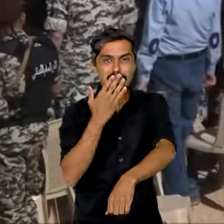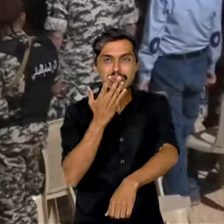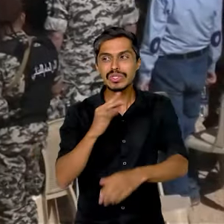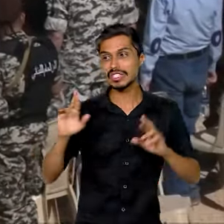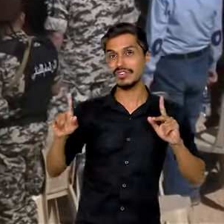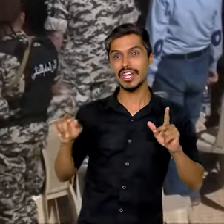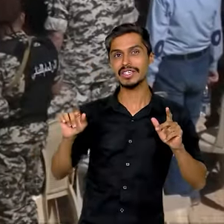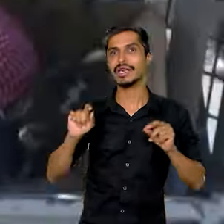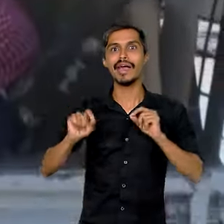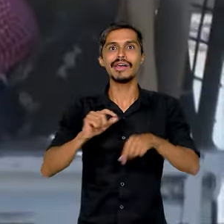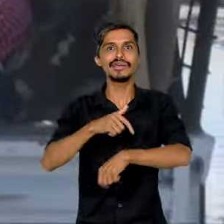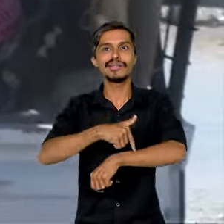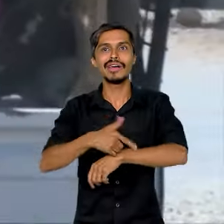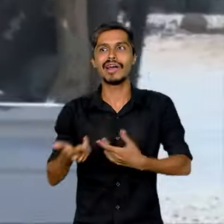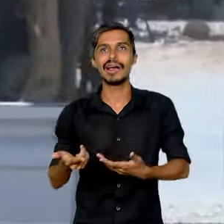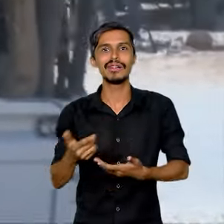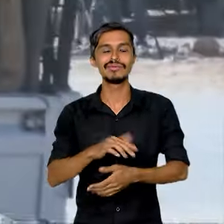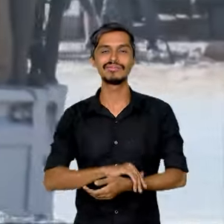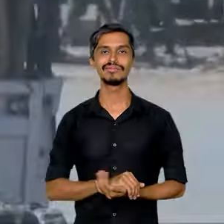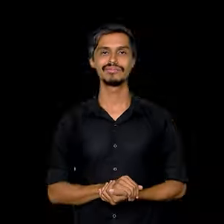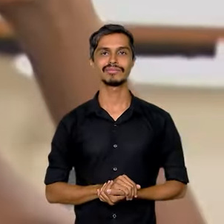da pele.